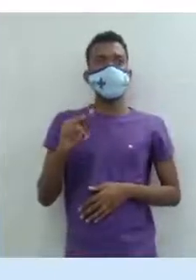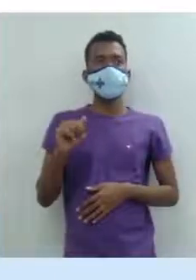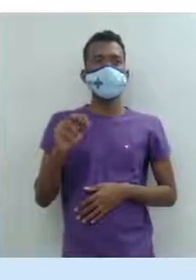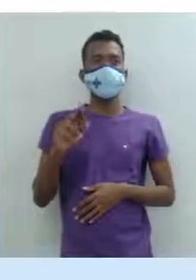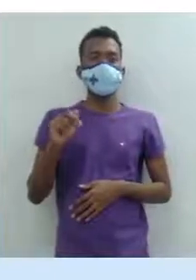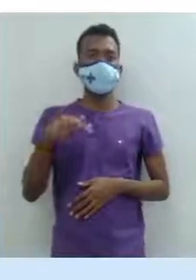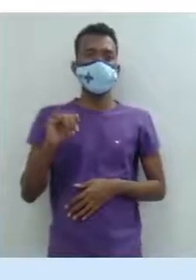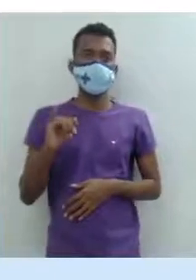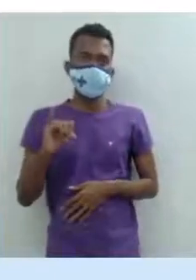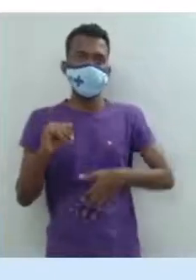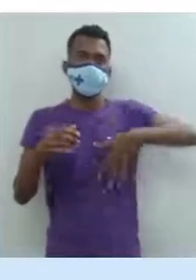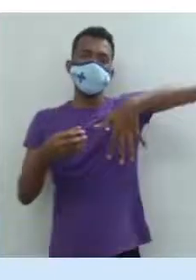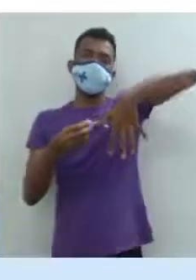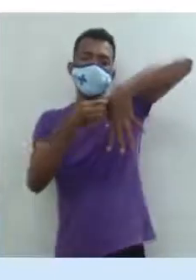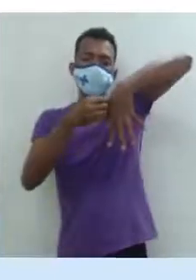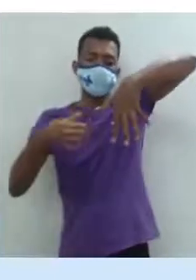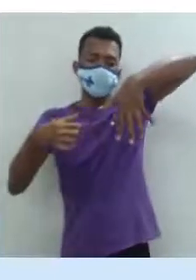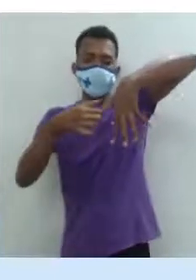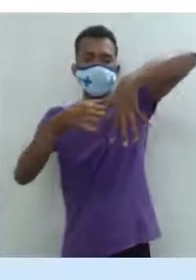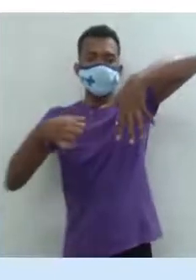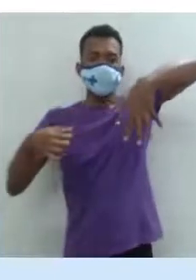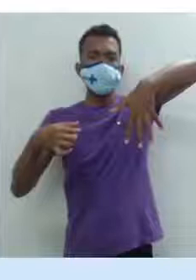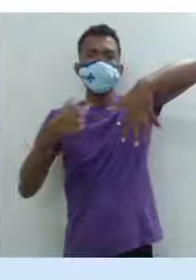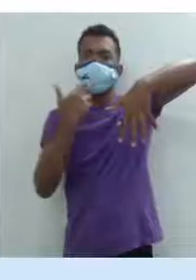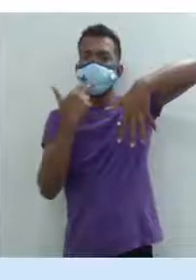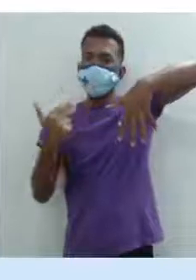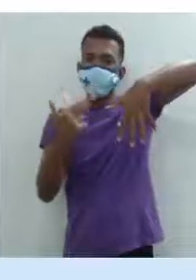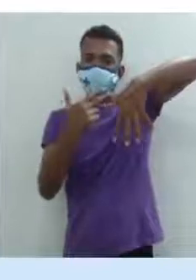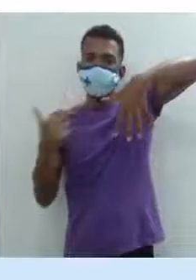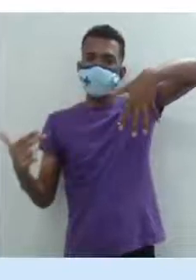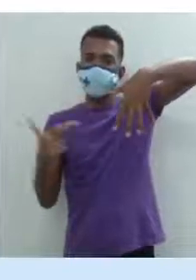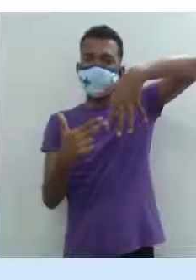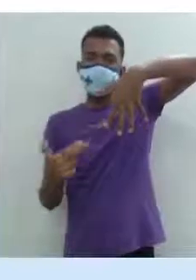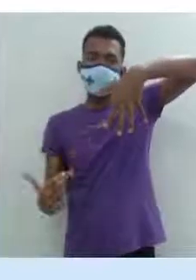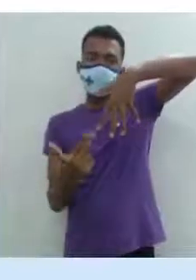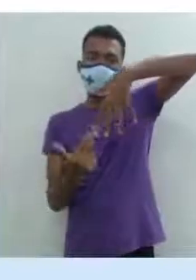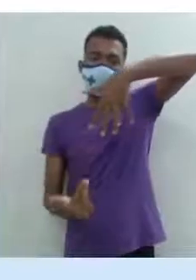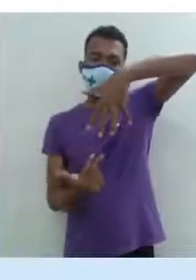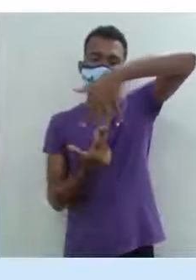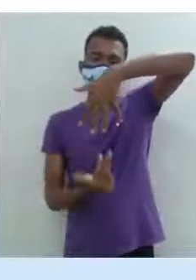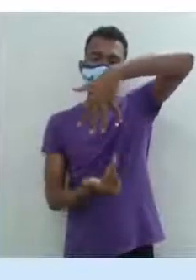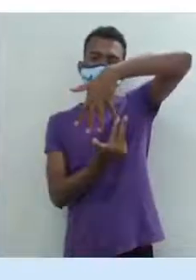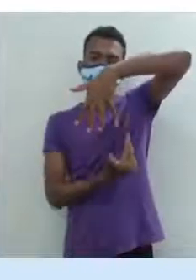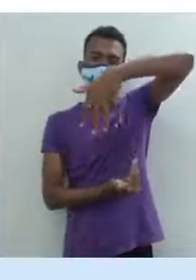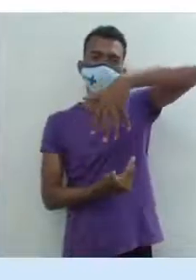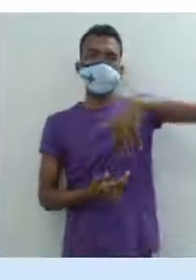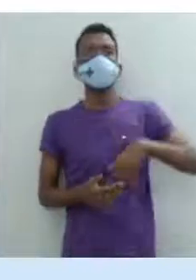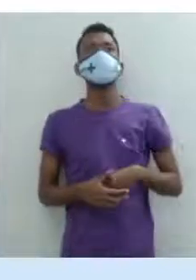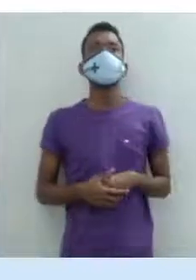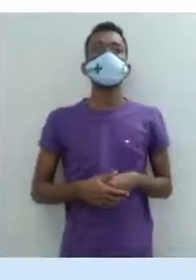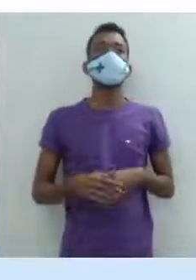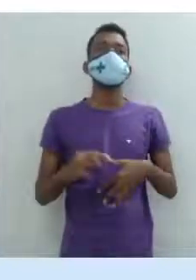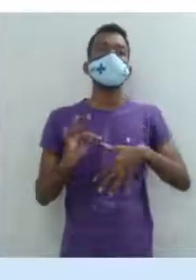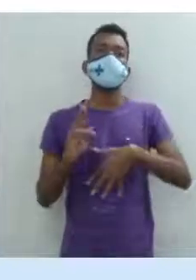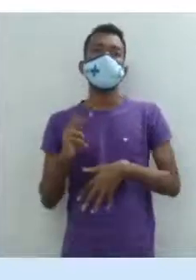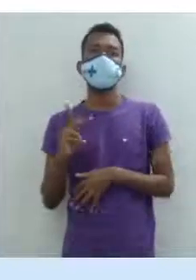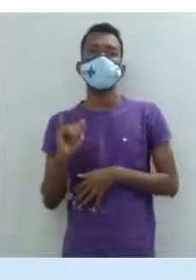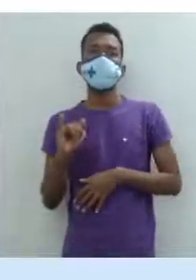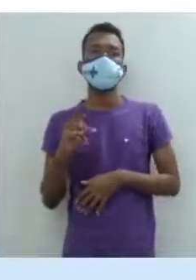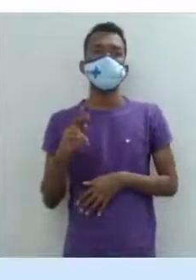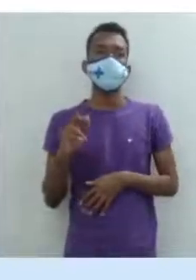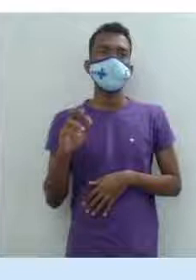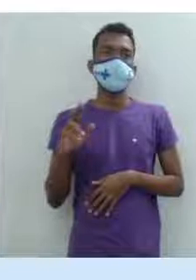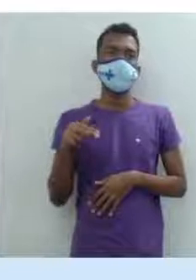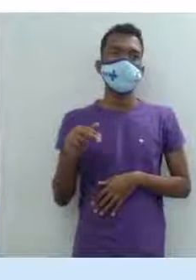do tupi, você vai ter, dentro dessa variação linguística, né, dentro desse tronco tupi, o tupi-guarani,